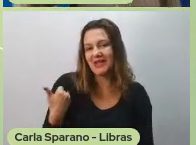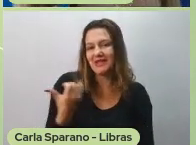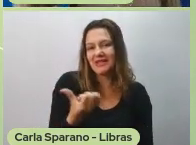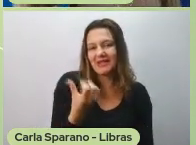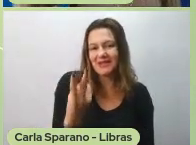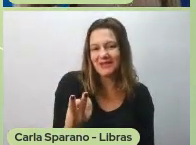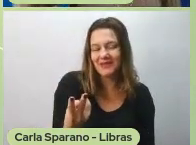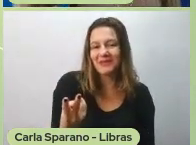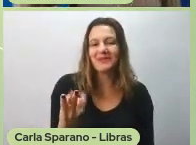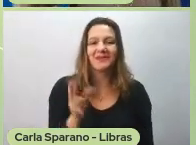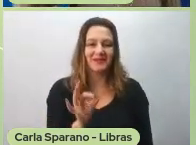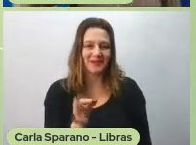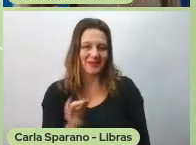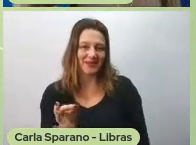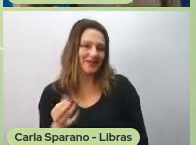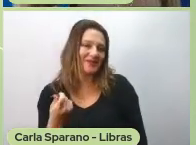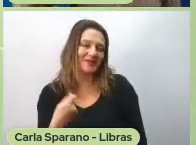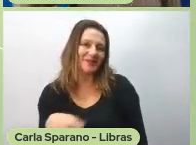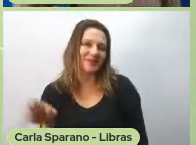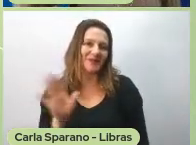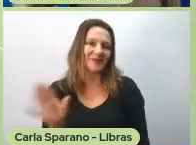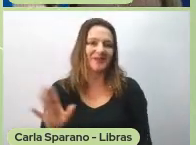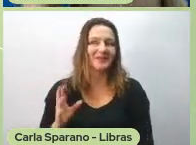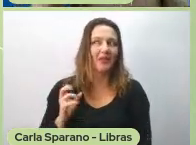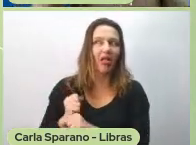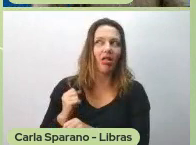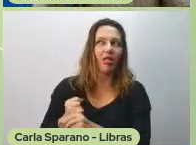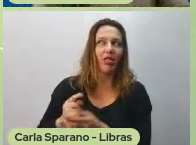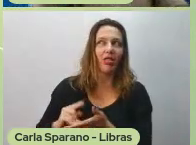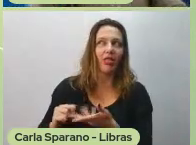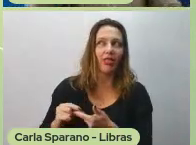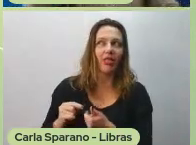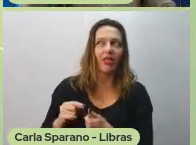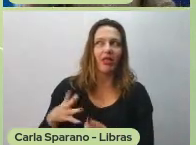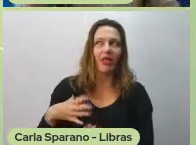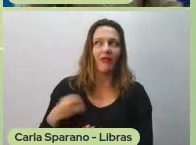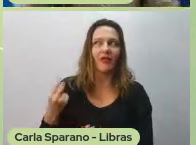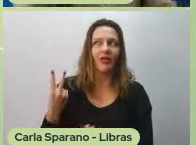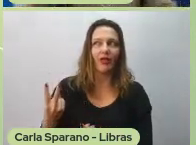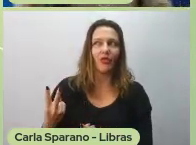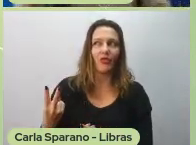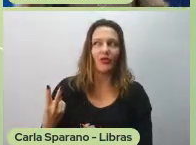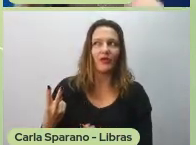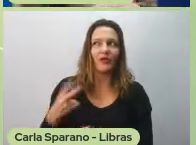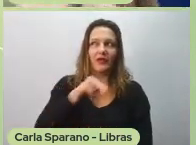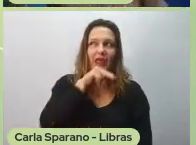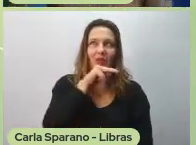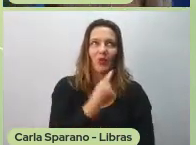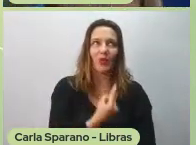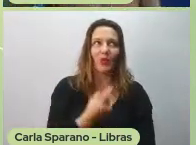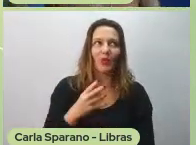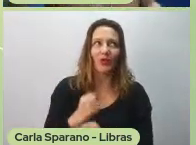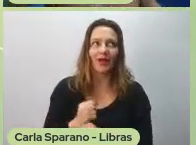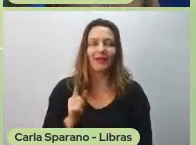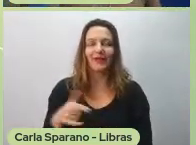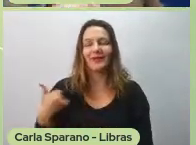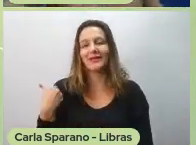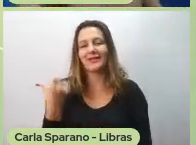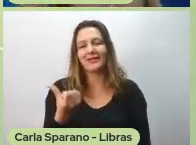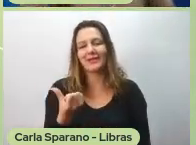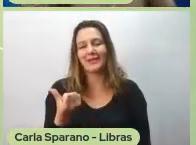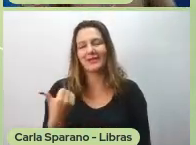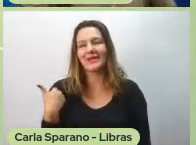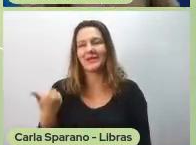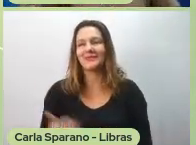É isso mesmo, ninguém precisa fazer conta. Duas filhas e um netinho. Vamos lá.